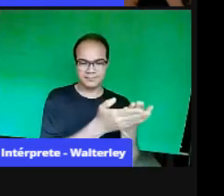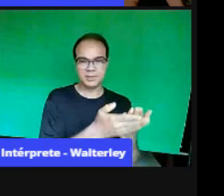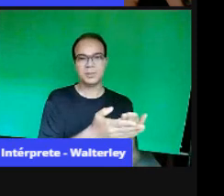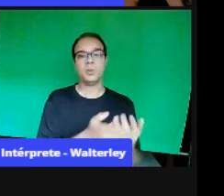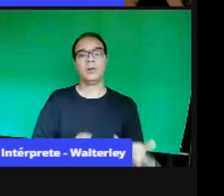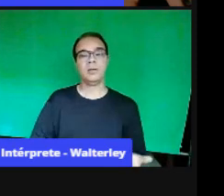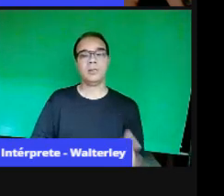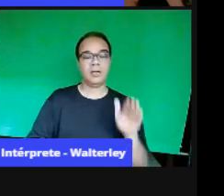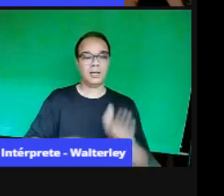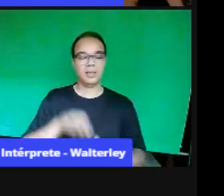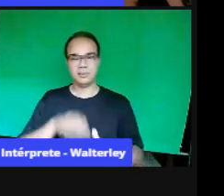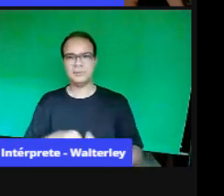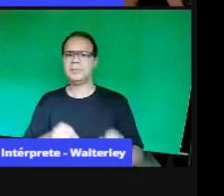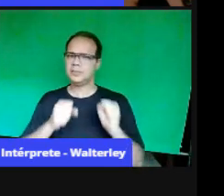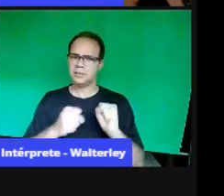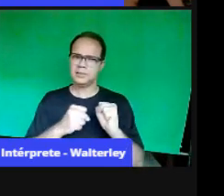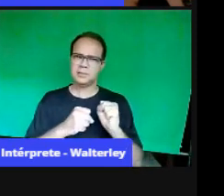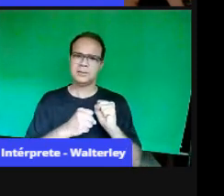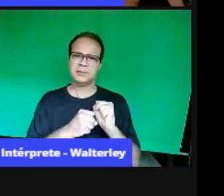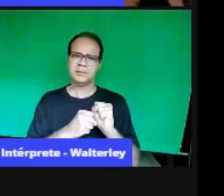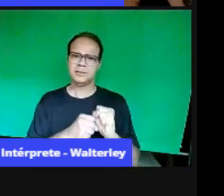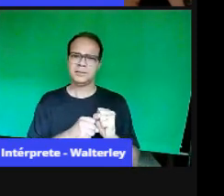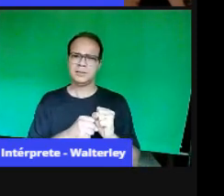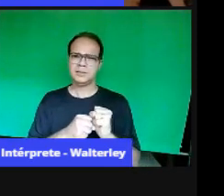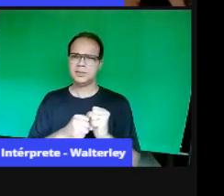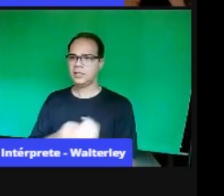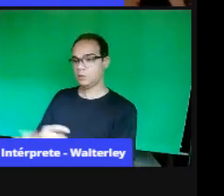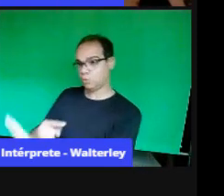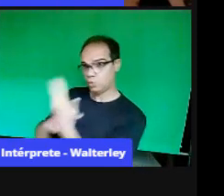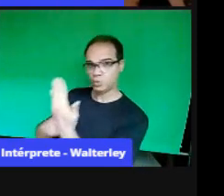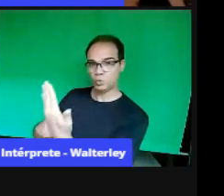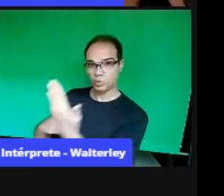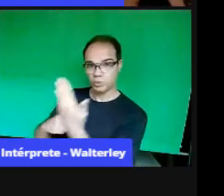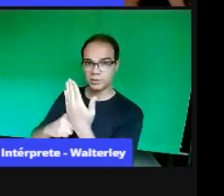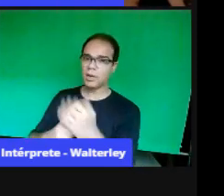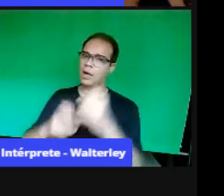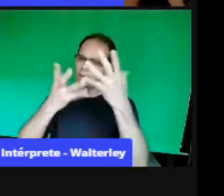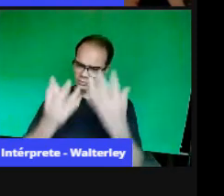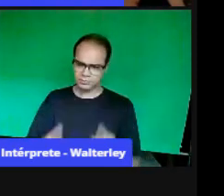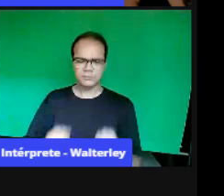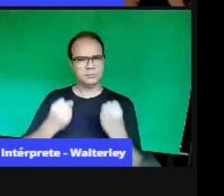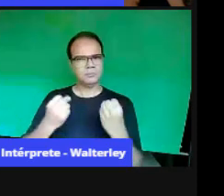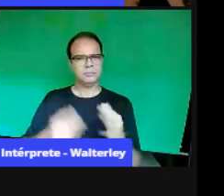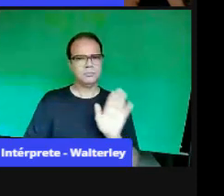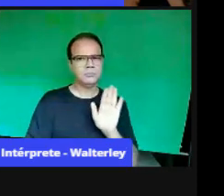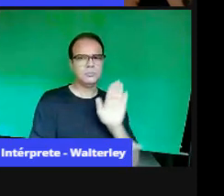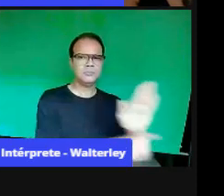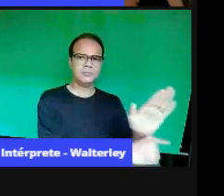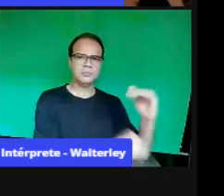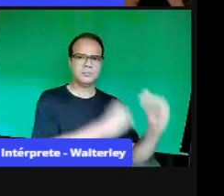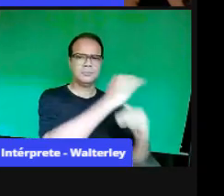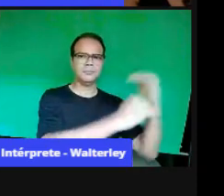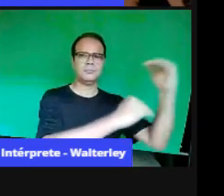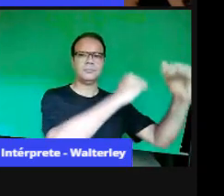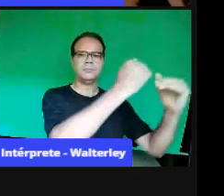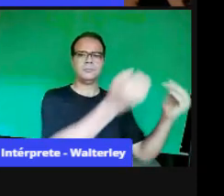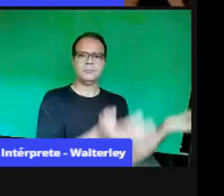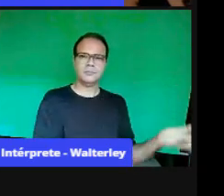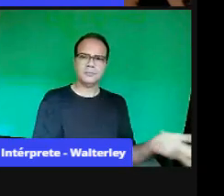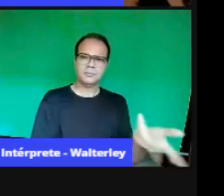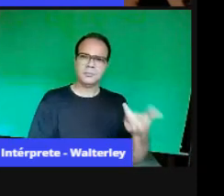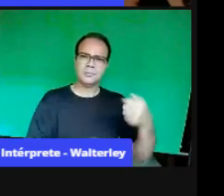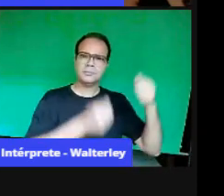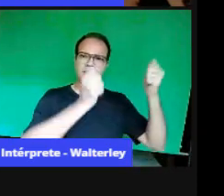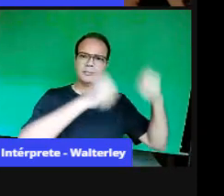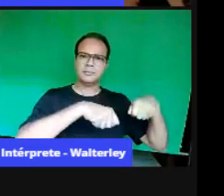algumas interferências nesse momento aí da sondagem, é muito importante, muito bem-vinda a contribuição de cada um, né, e a